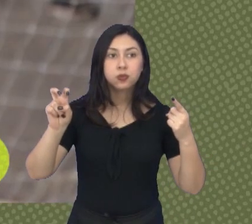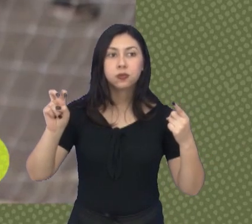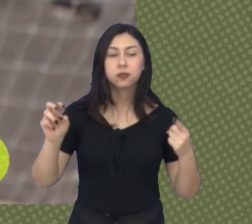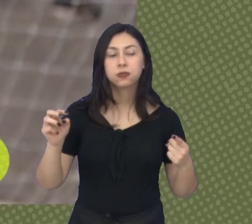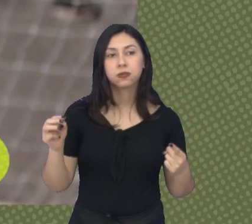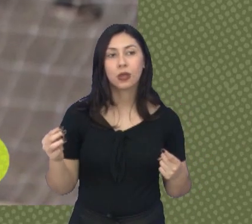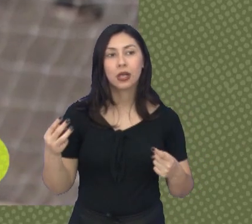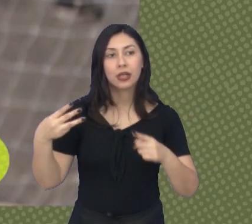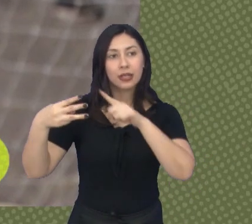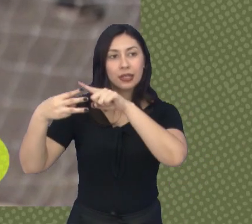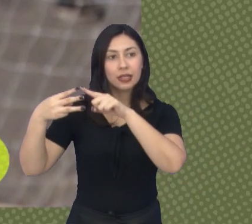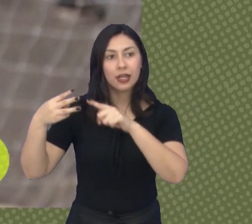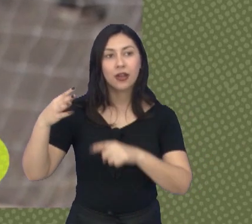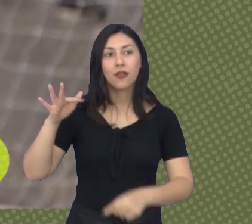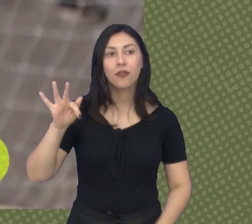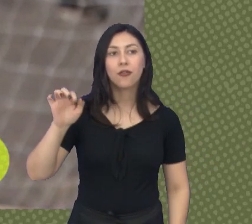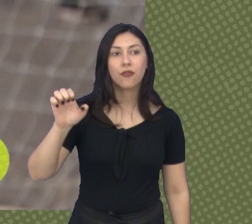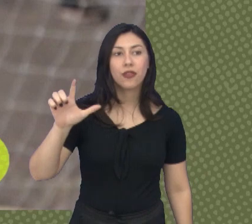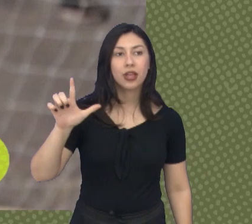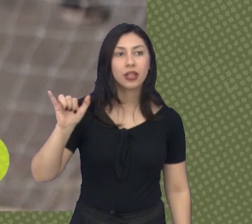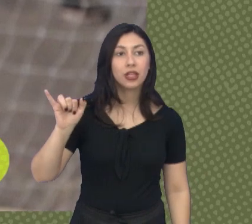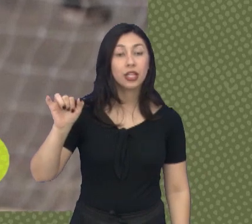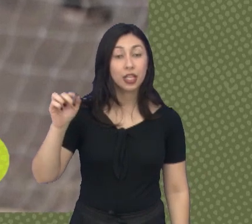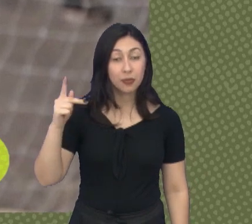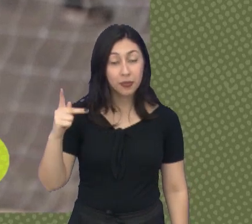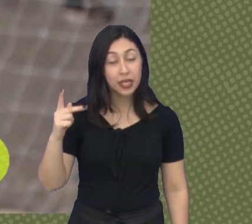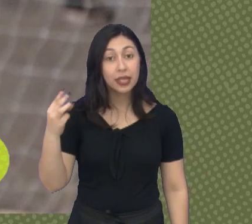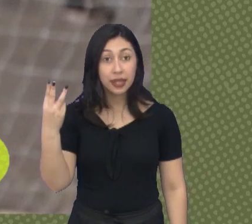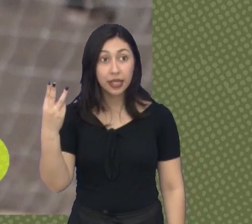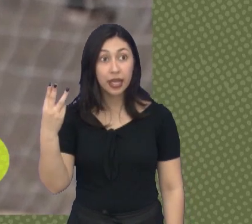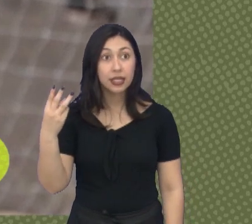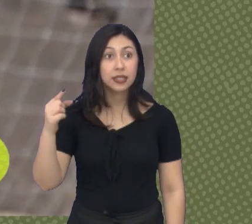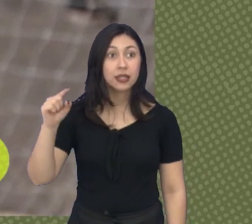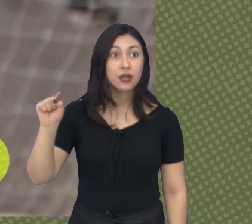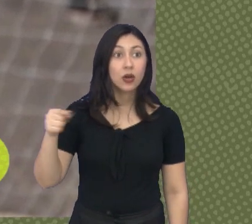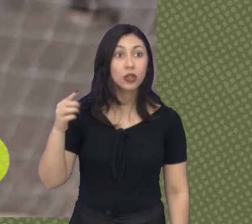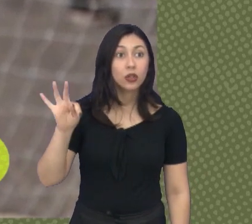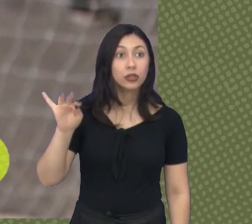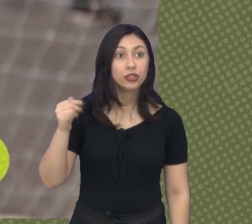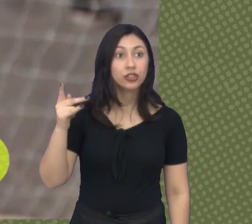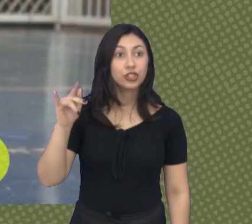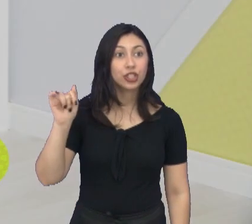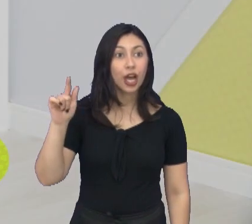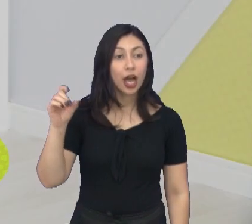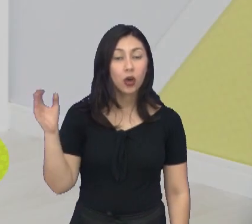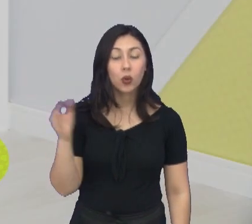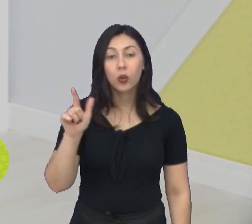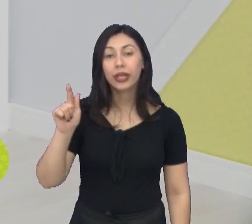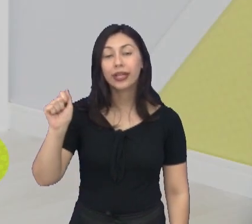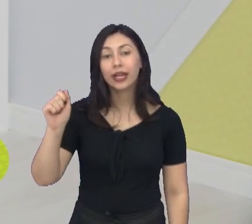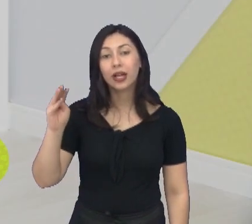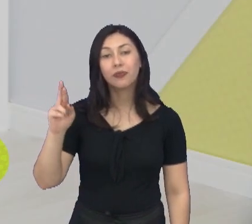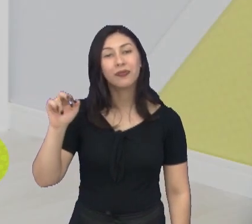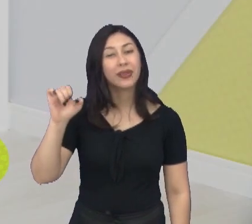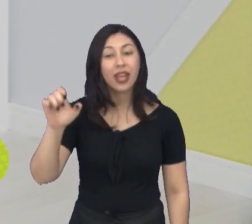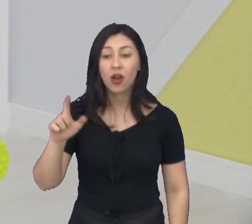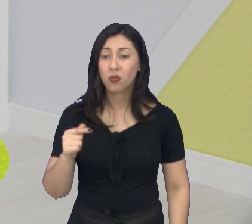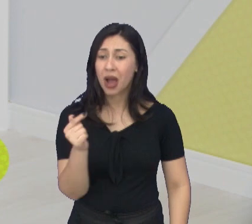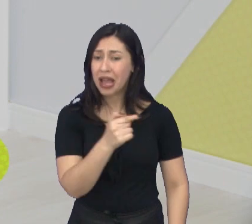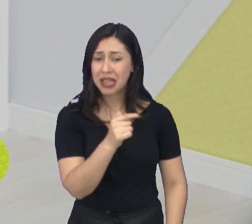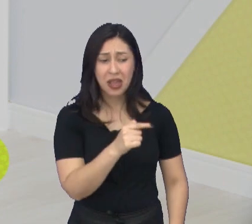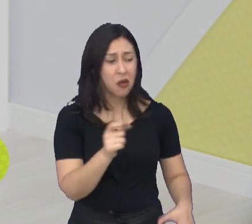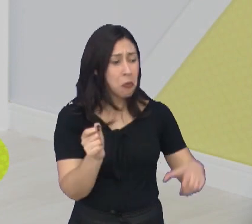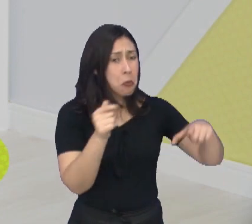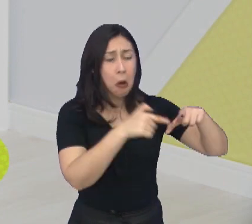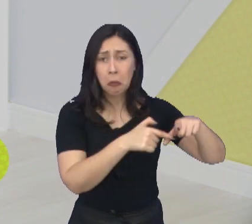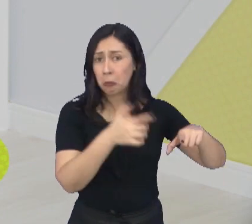Felipe, Thiago Cabeça e Gabriel Soares. O gol do Monte Azul, ninguém sabe quem fez, a tabela não tá lá, o Breno não sabe quem